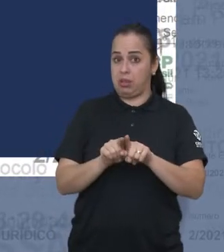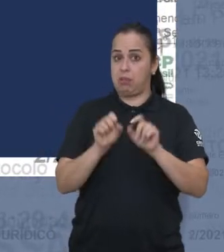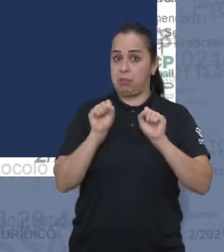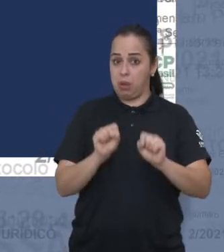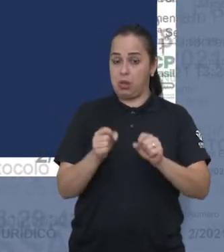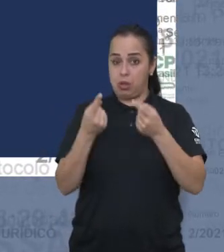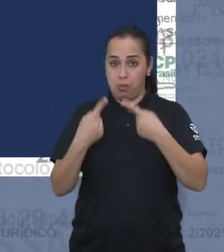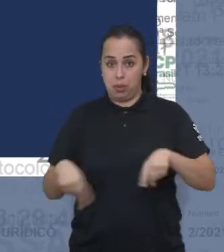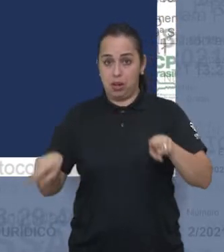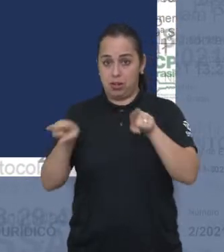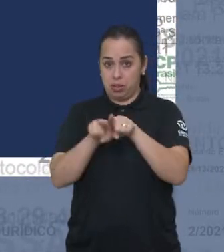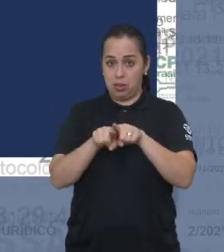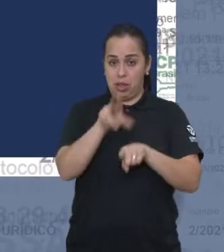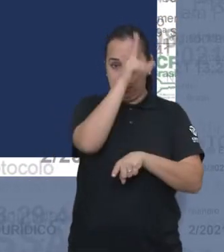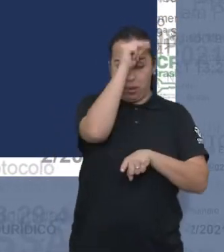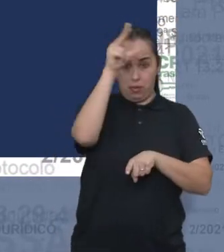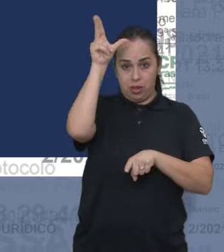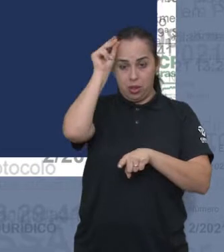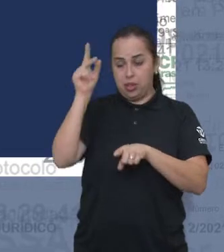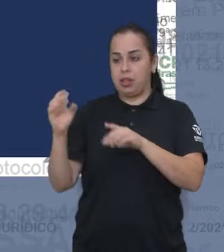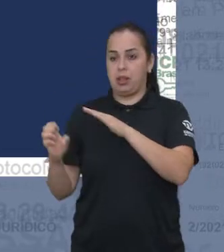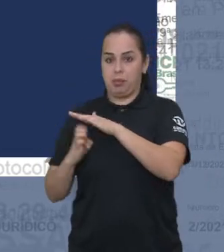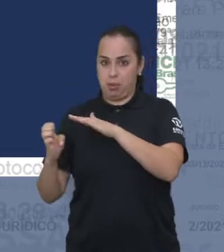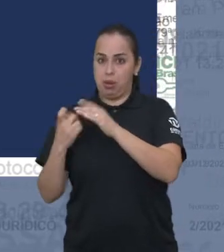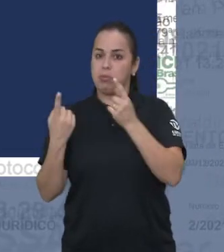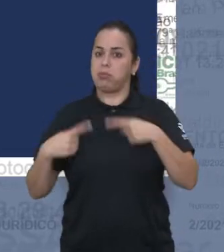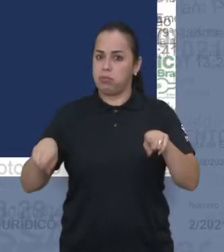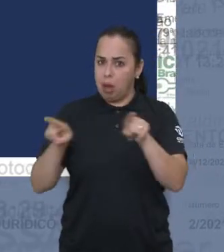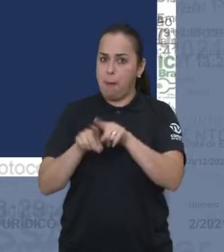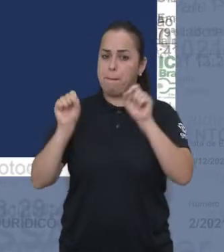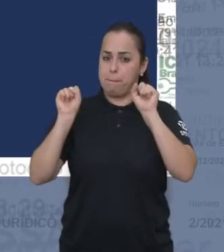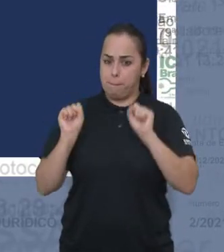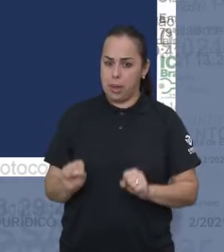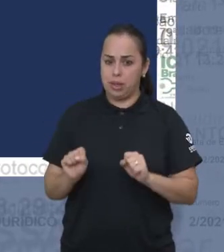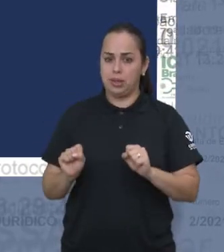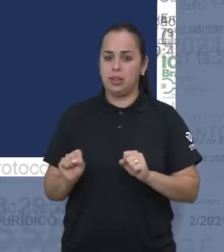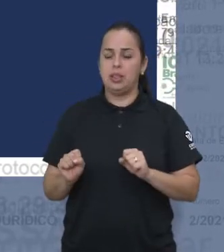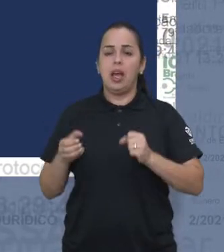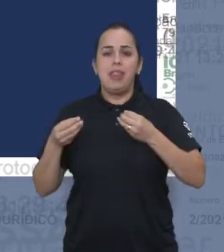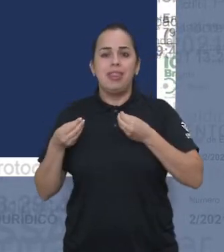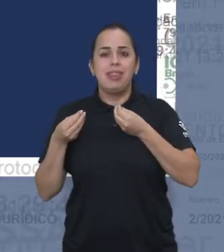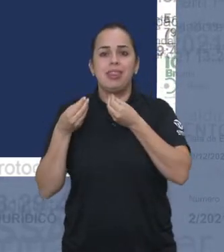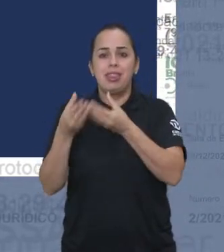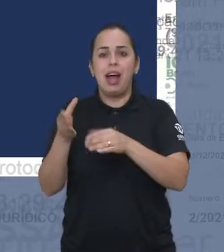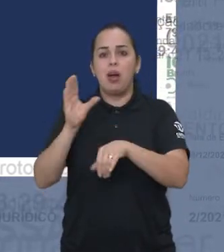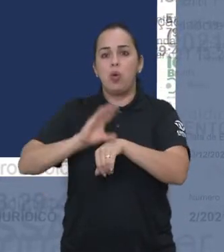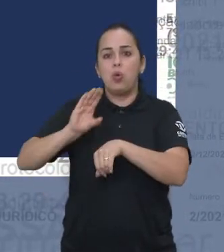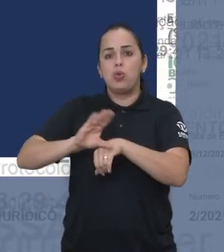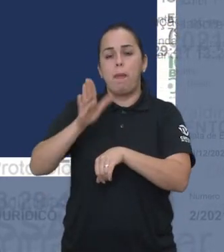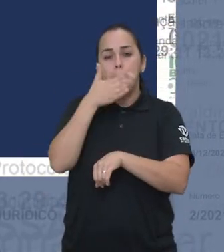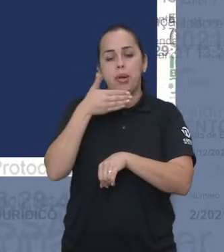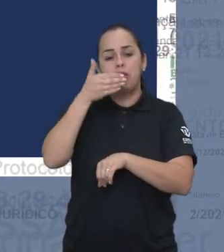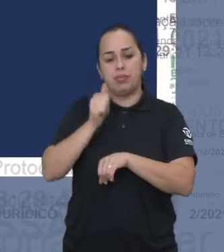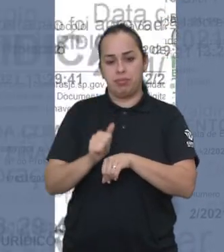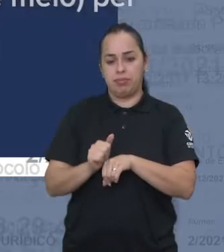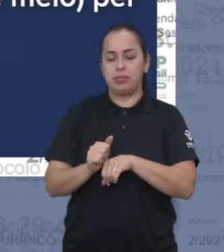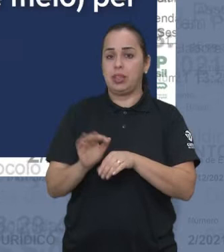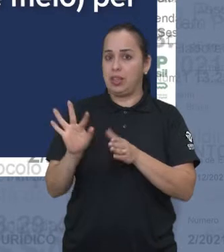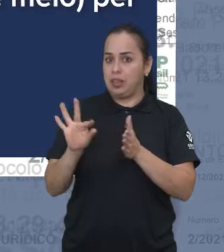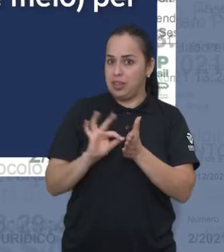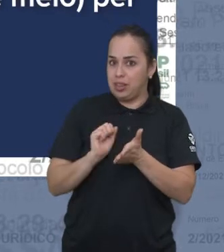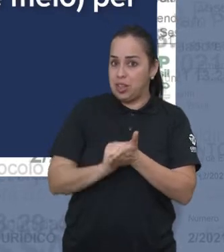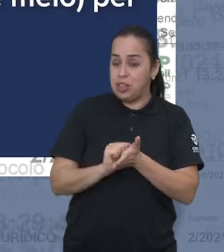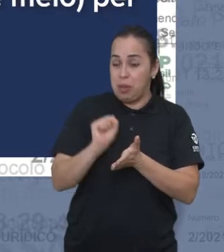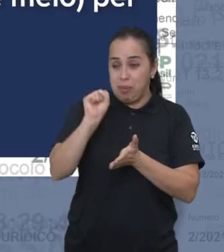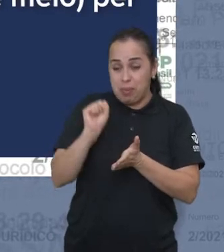também autoriza a formalização de parcerias a prefeitura instituições privadas para garantir a efetividade do curso